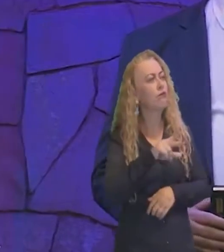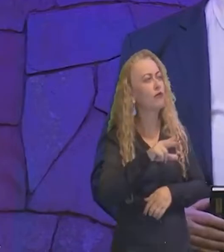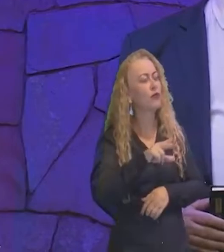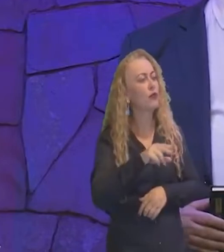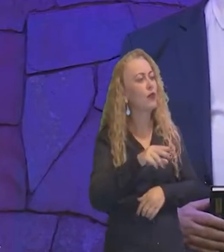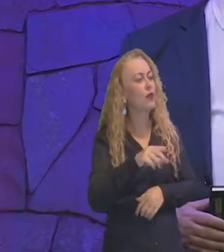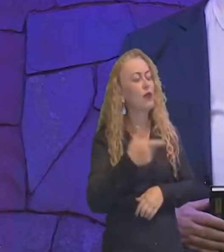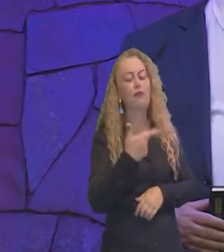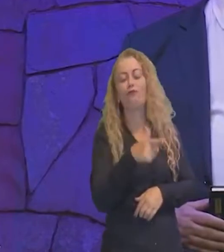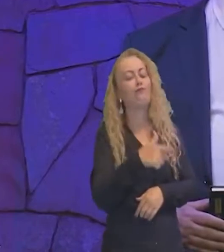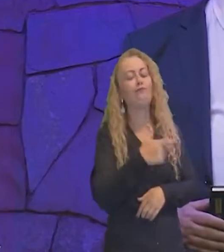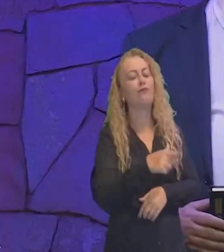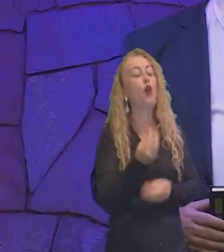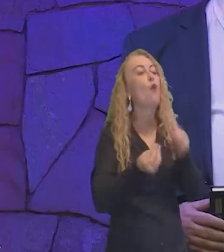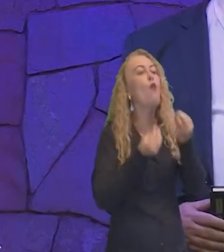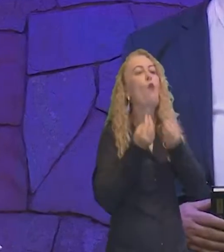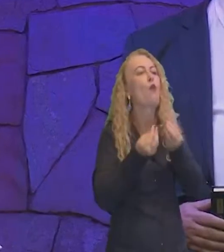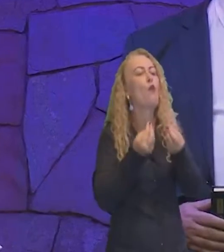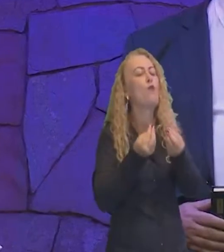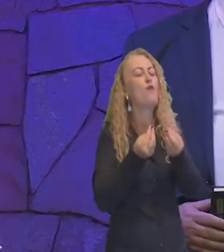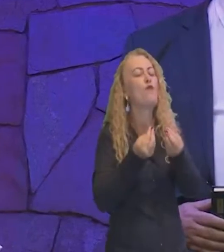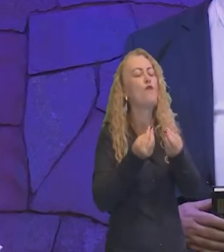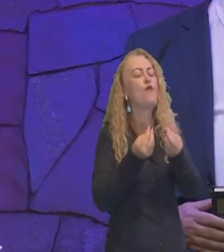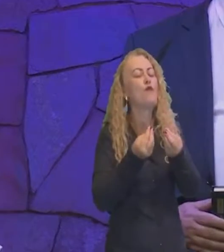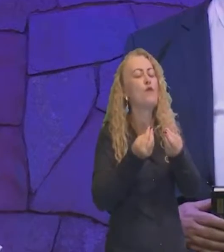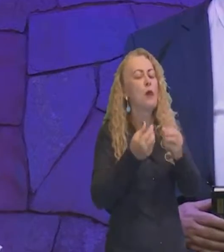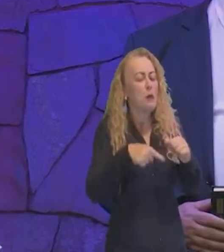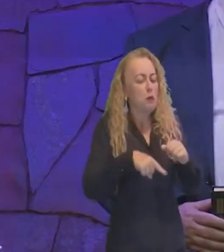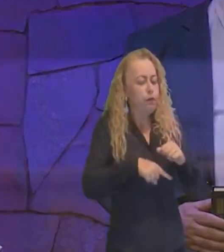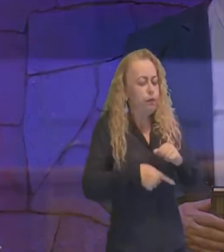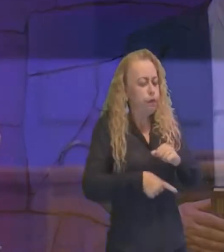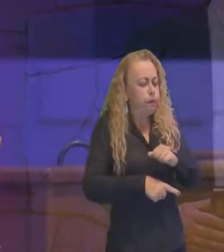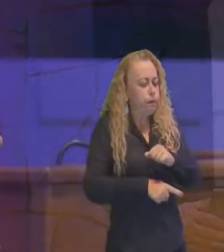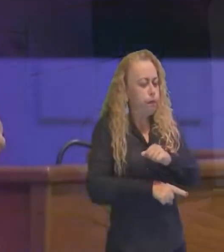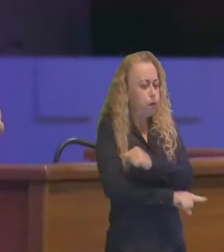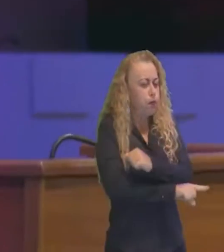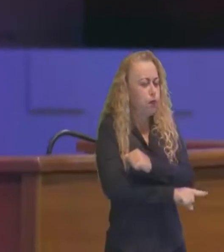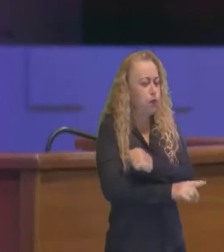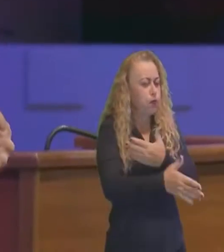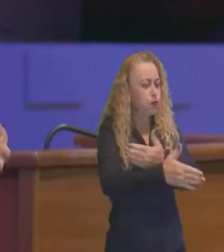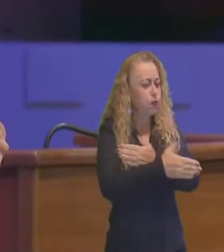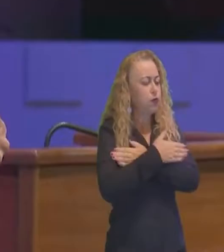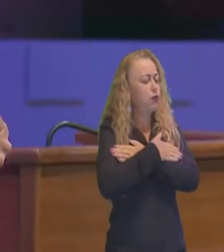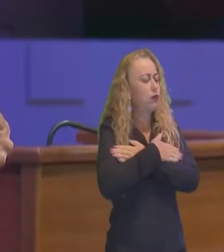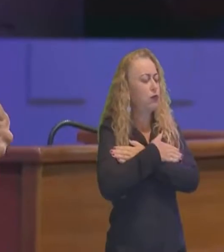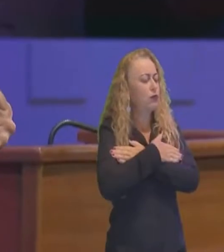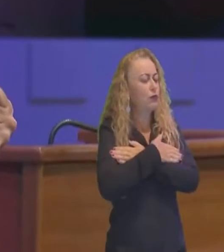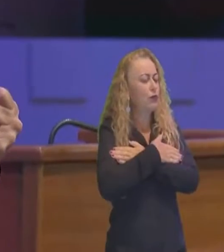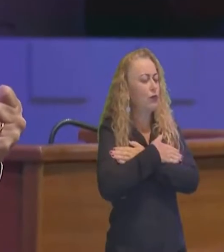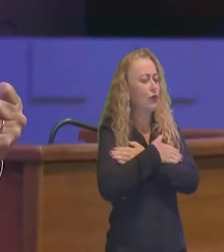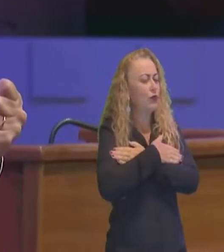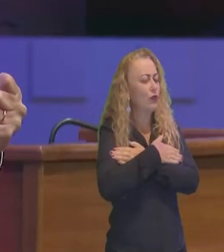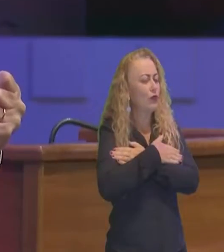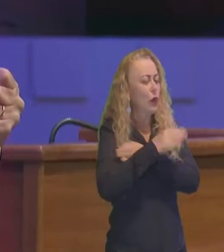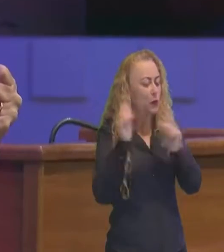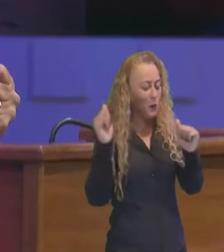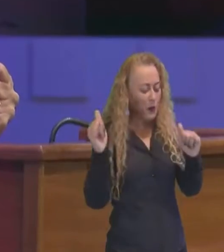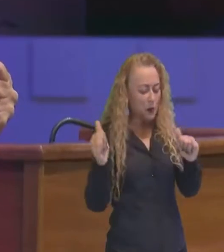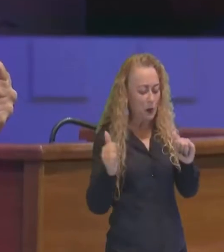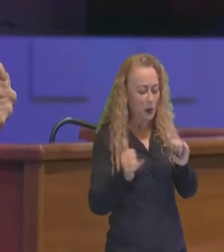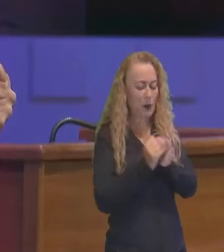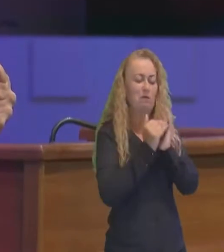existe abraço mais profundo entre um casal do que o abraço da